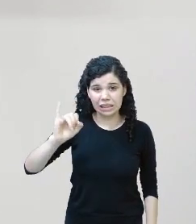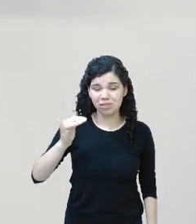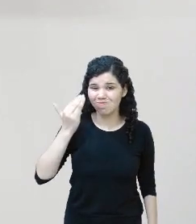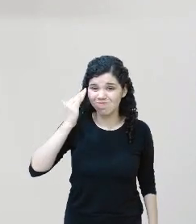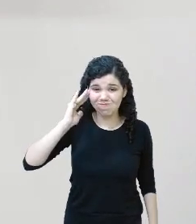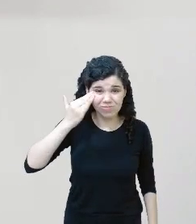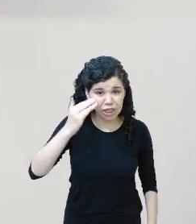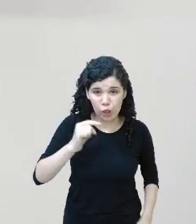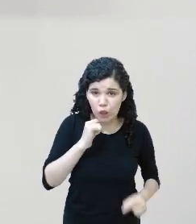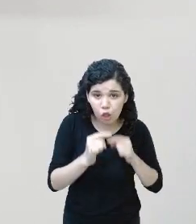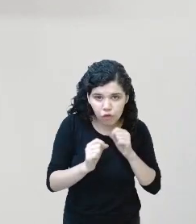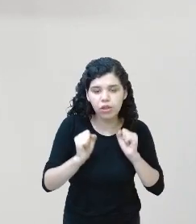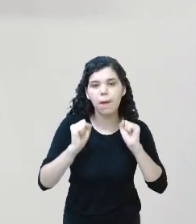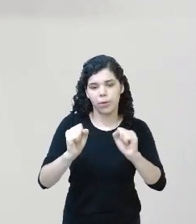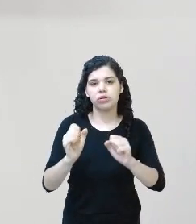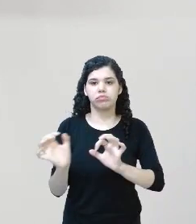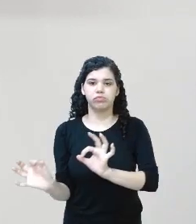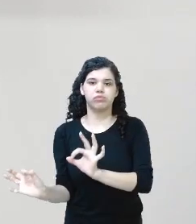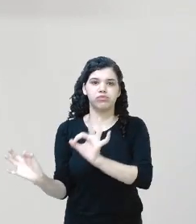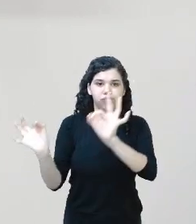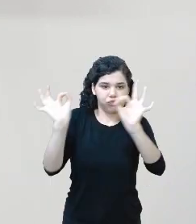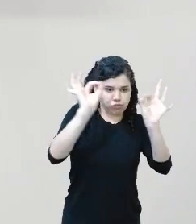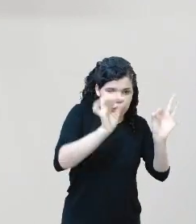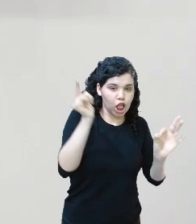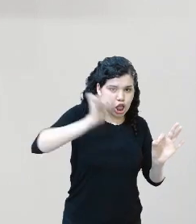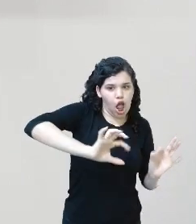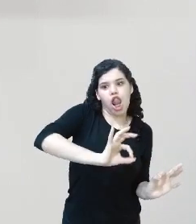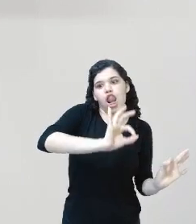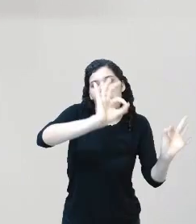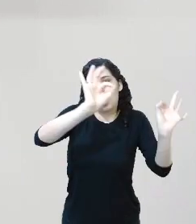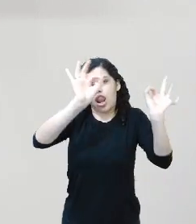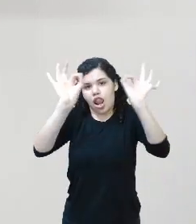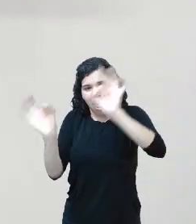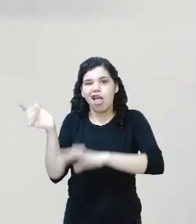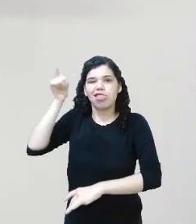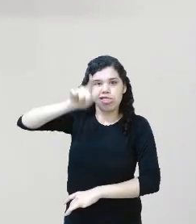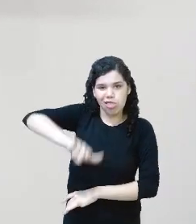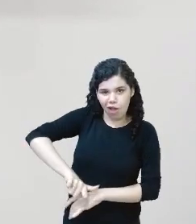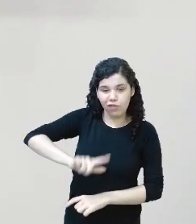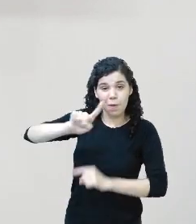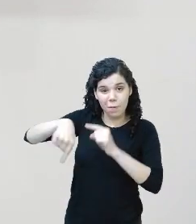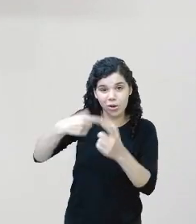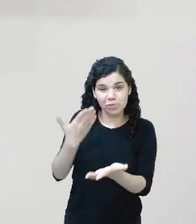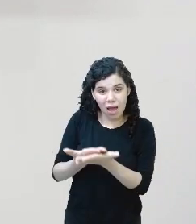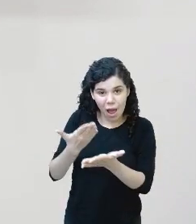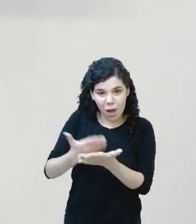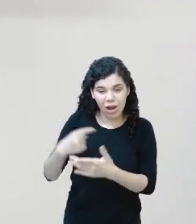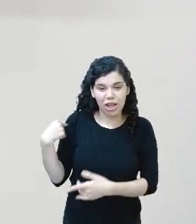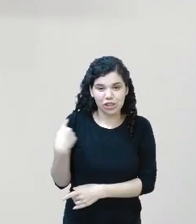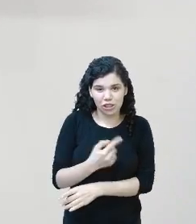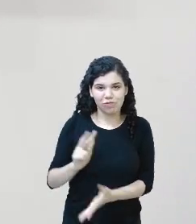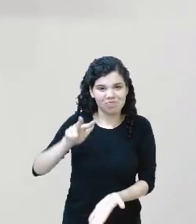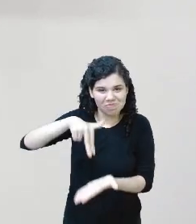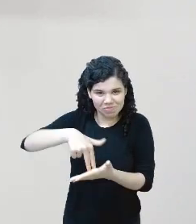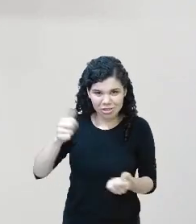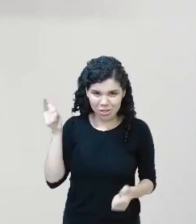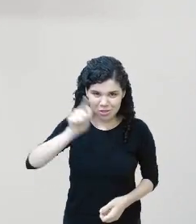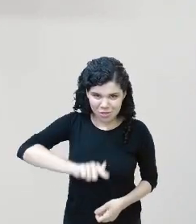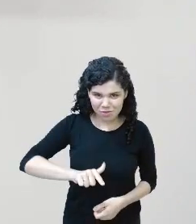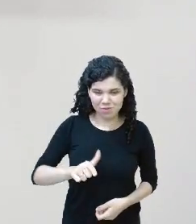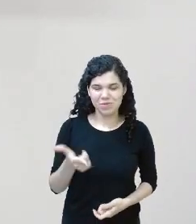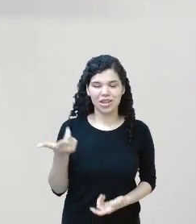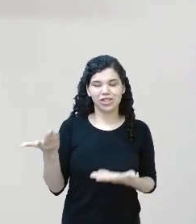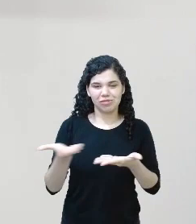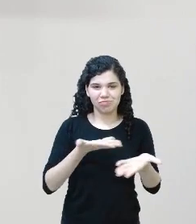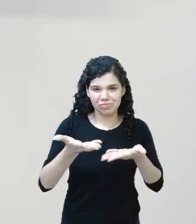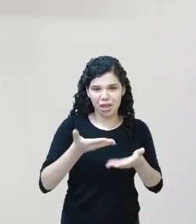conseguiu entender, volta para o YouTube, assiste a aula novamente e no próximo encontro eu estou de volta para a